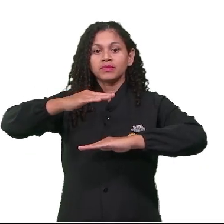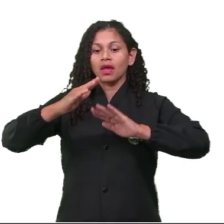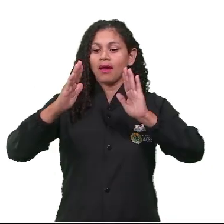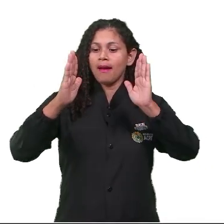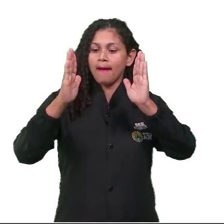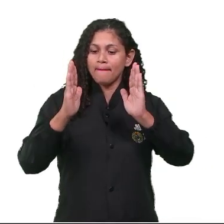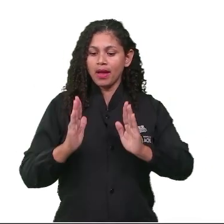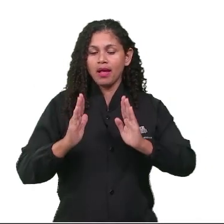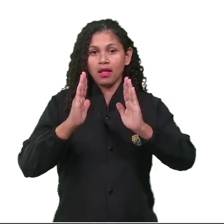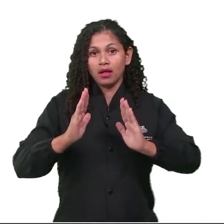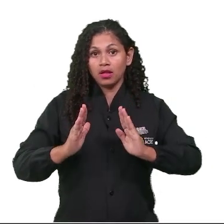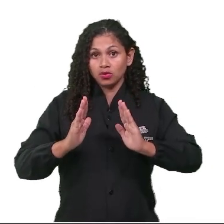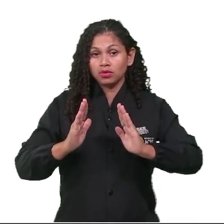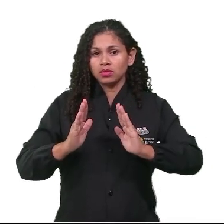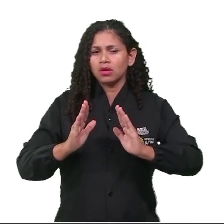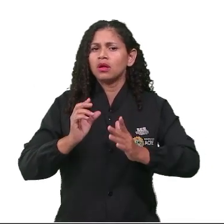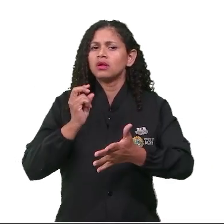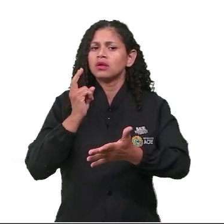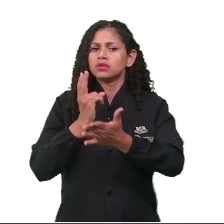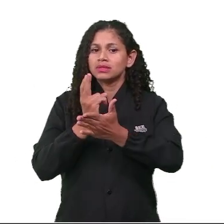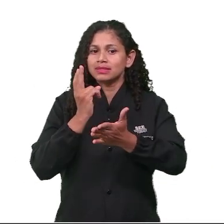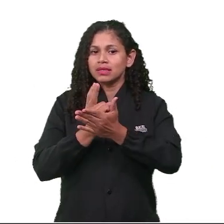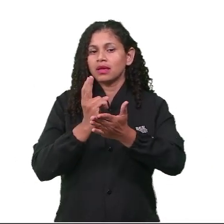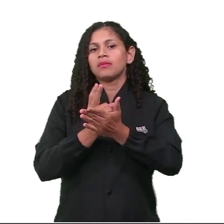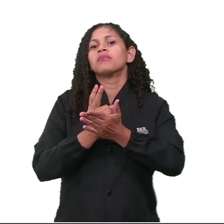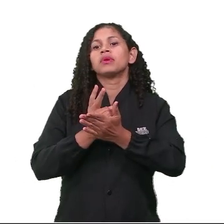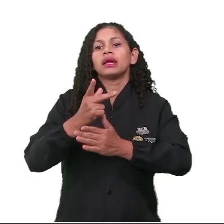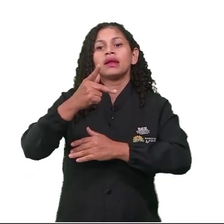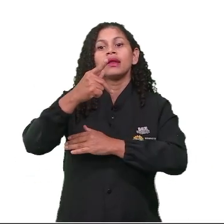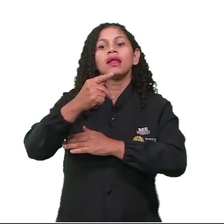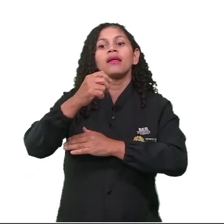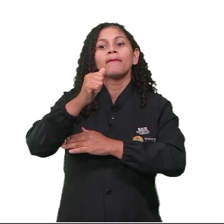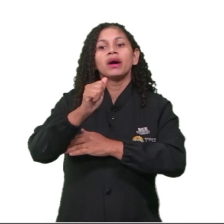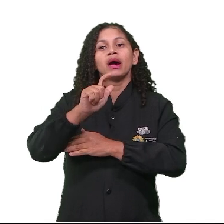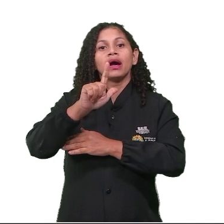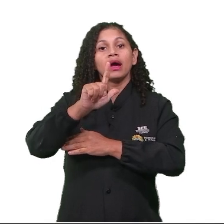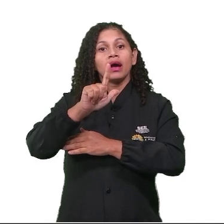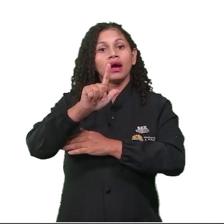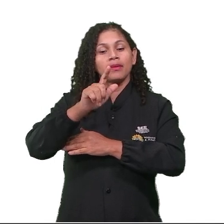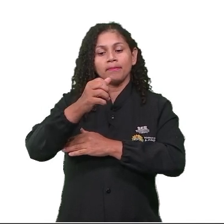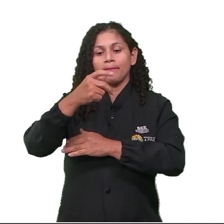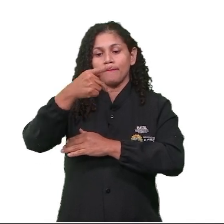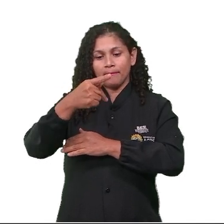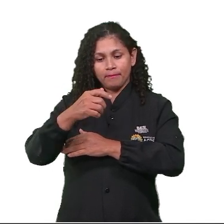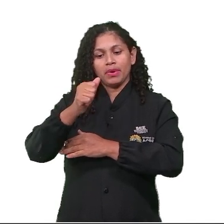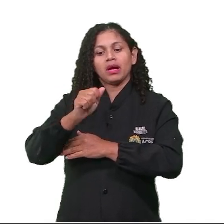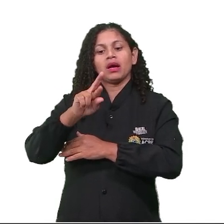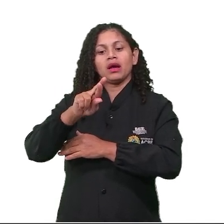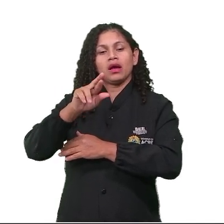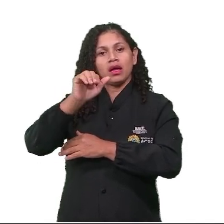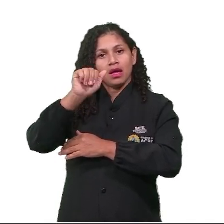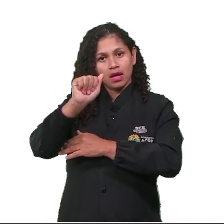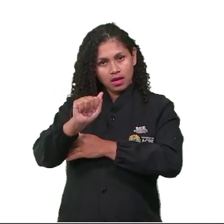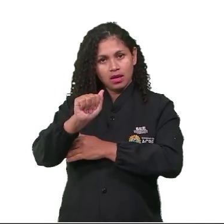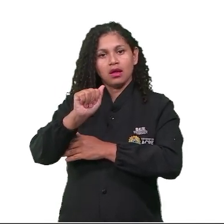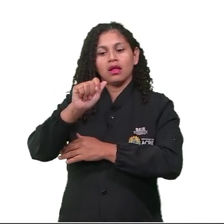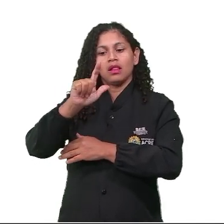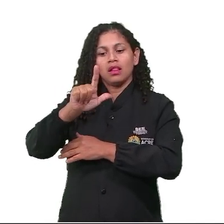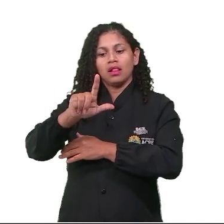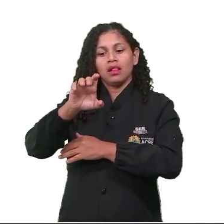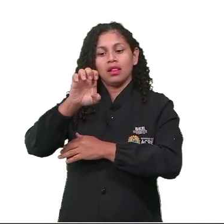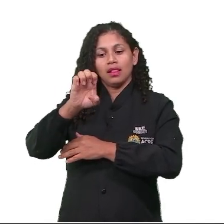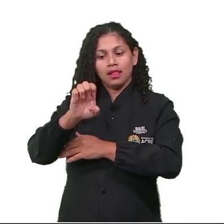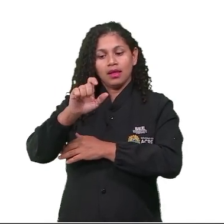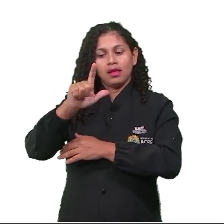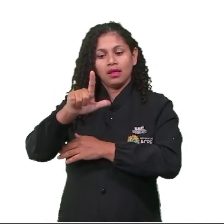quê? São sempre paralelogramos. Lembrando que aqui nós temos um retângulo. O retângulo é um tipo de paralelogramo. E